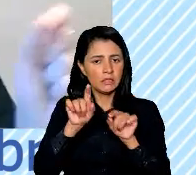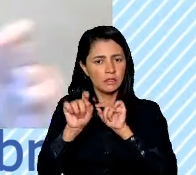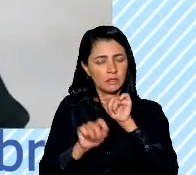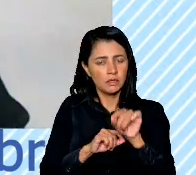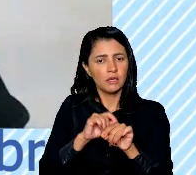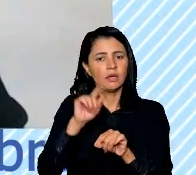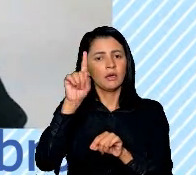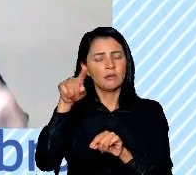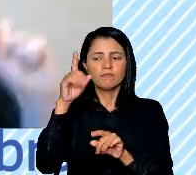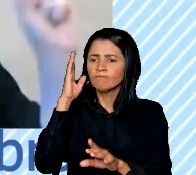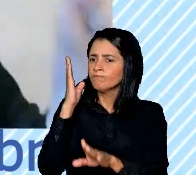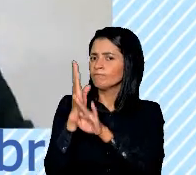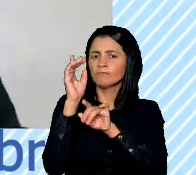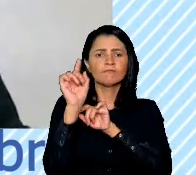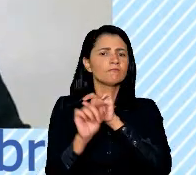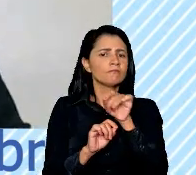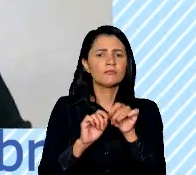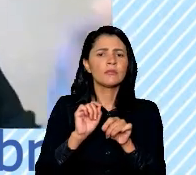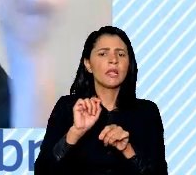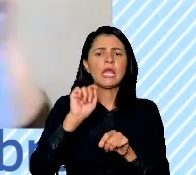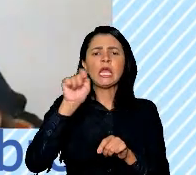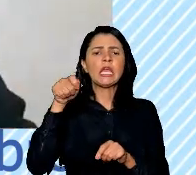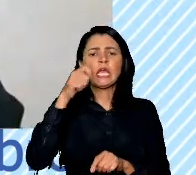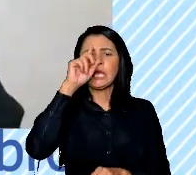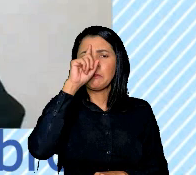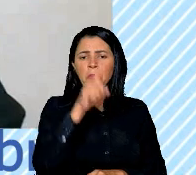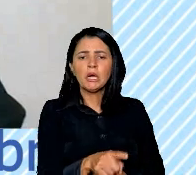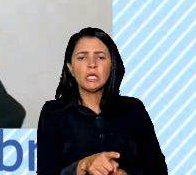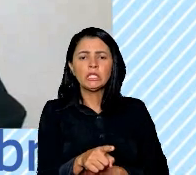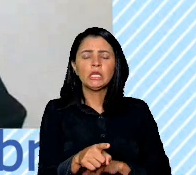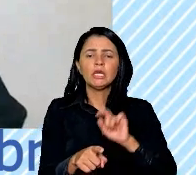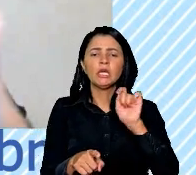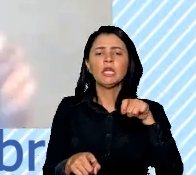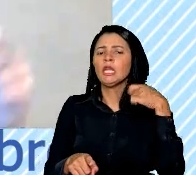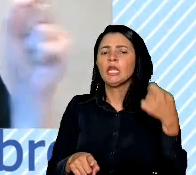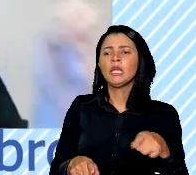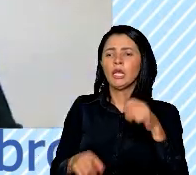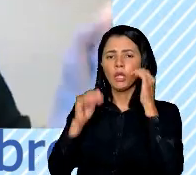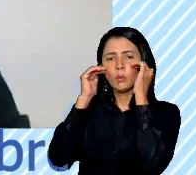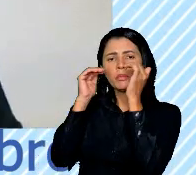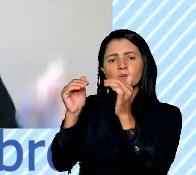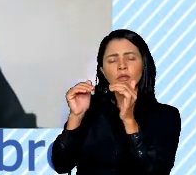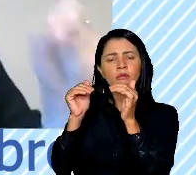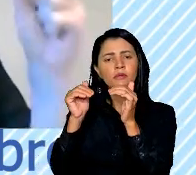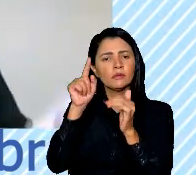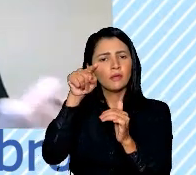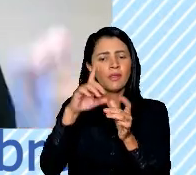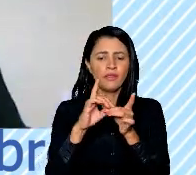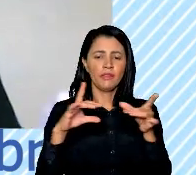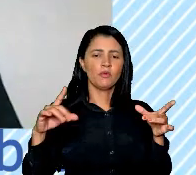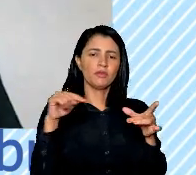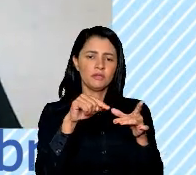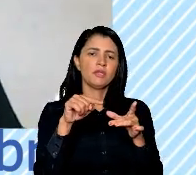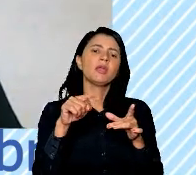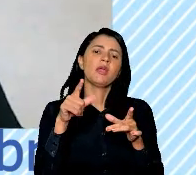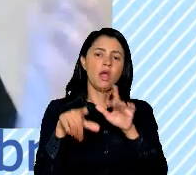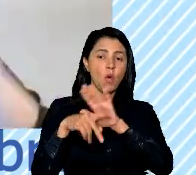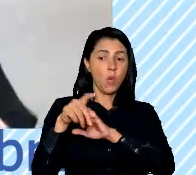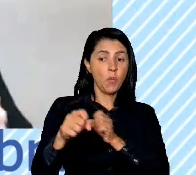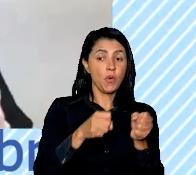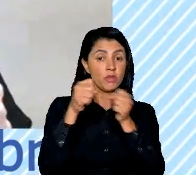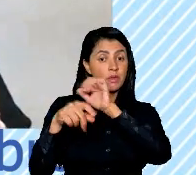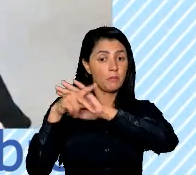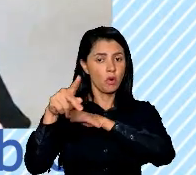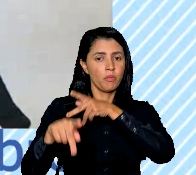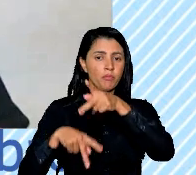plena identificação entre quem manda e quem obedece. Afinal de contas, na democracia, o poder emana do povo.